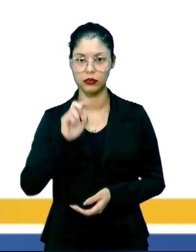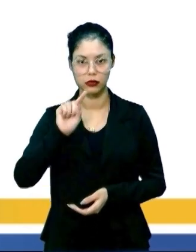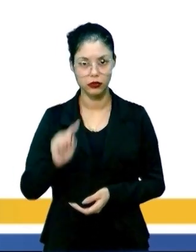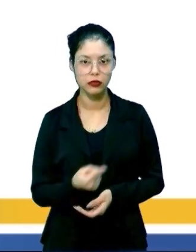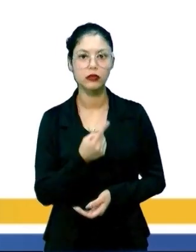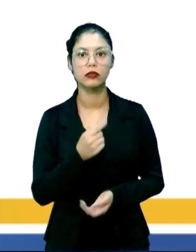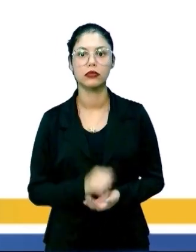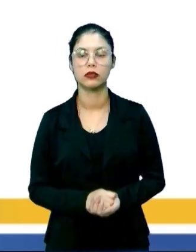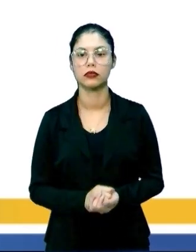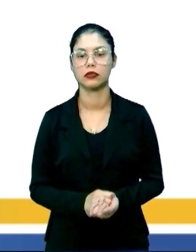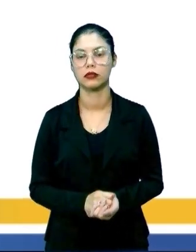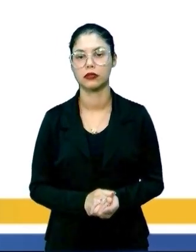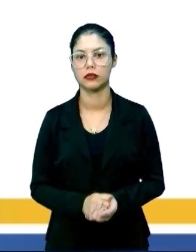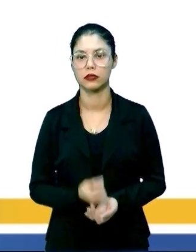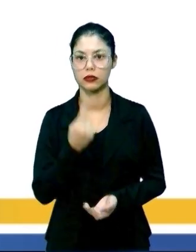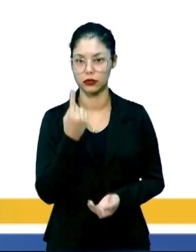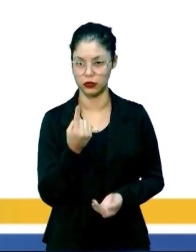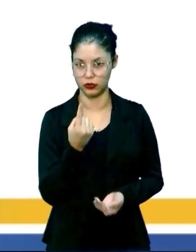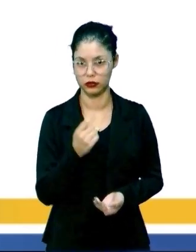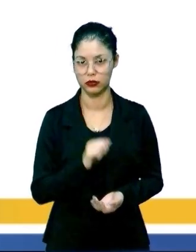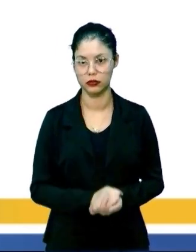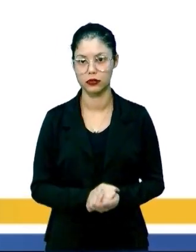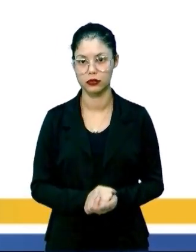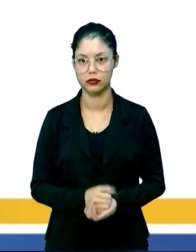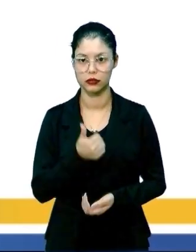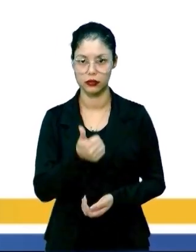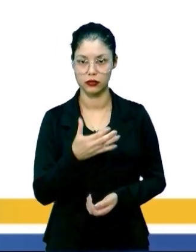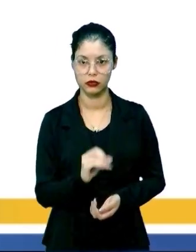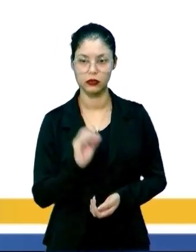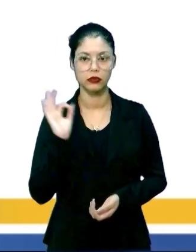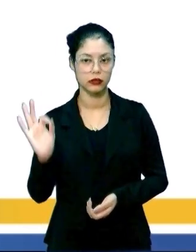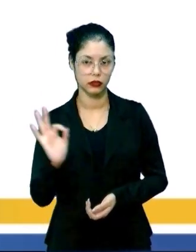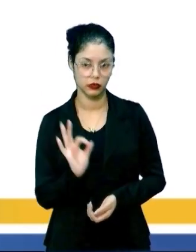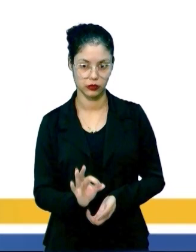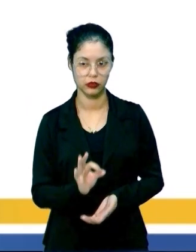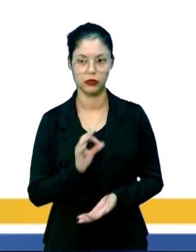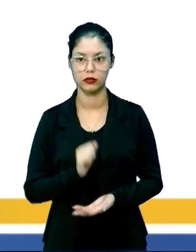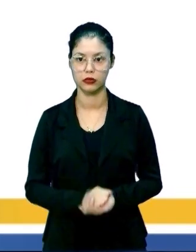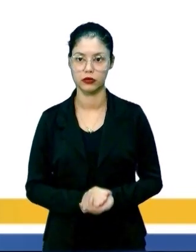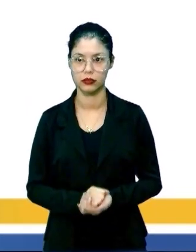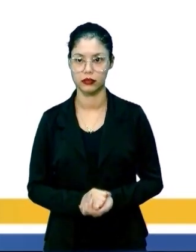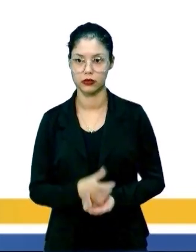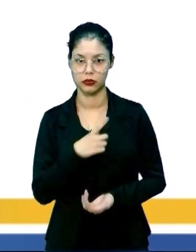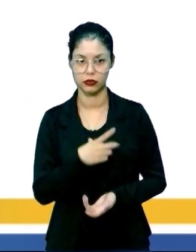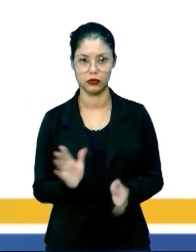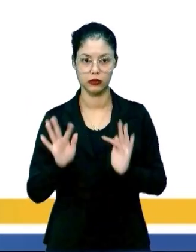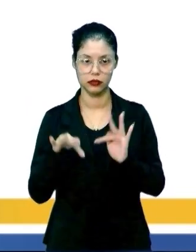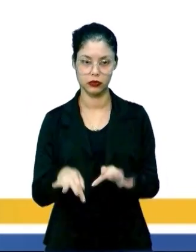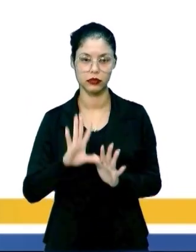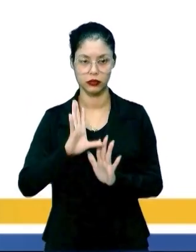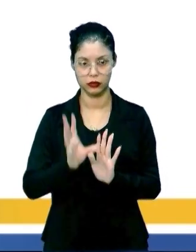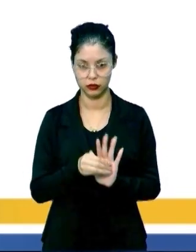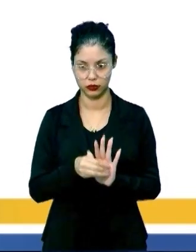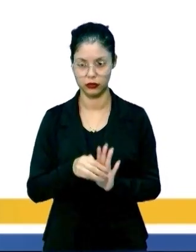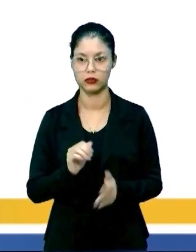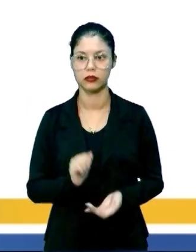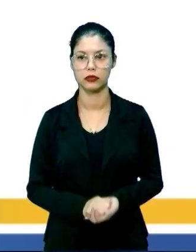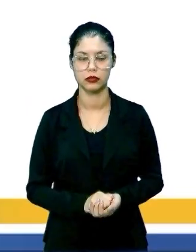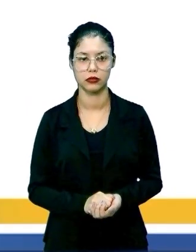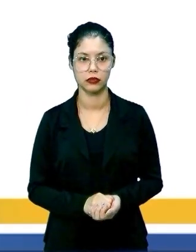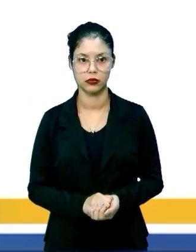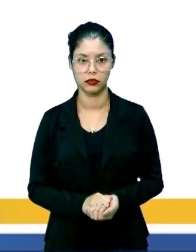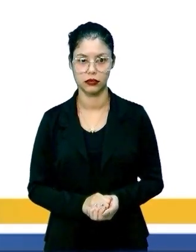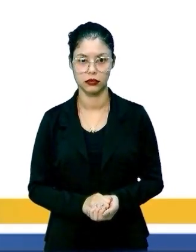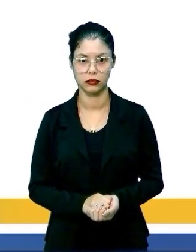os seus 55 mil por 1 ano, a taxa de 10% ao semestre, ele teria no final